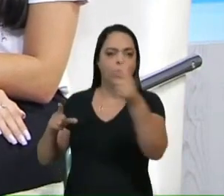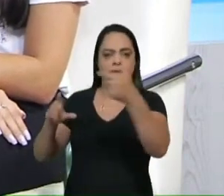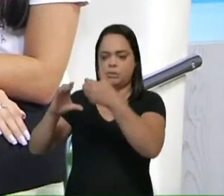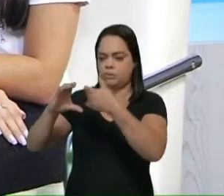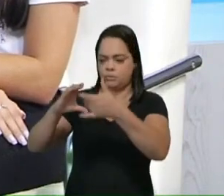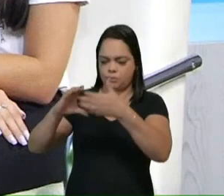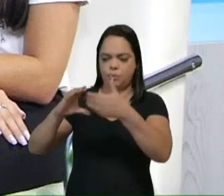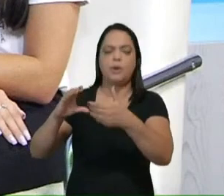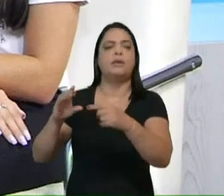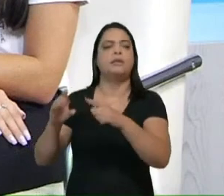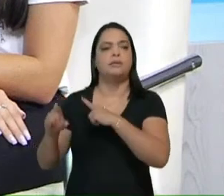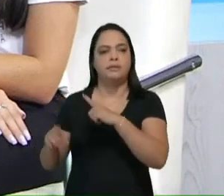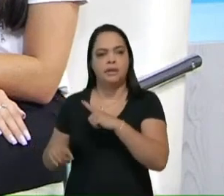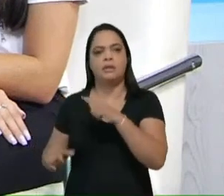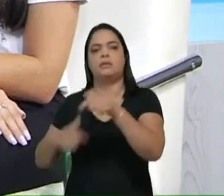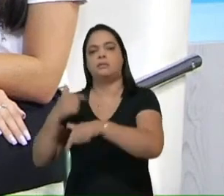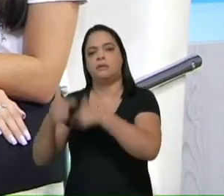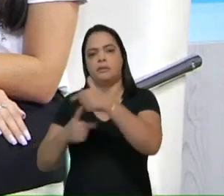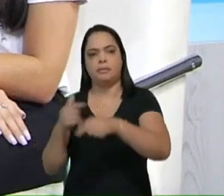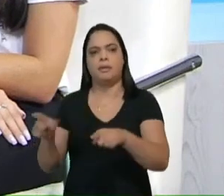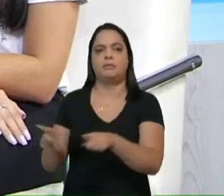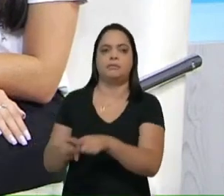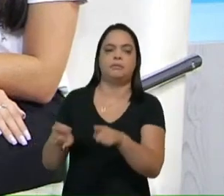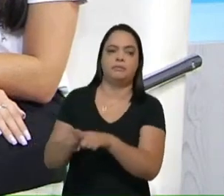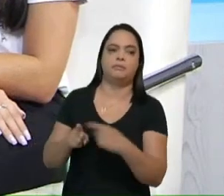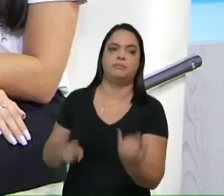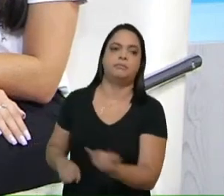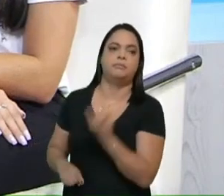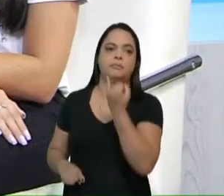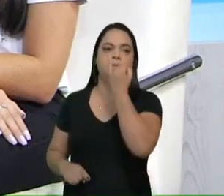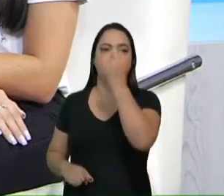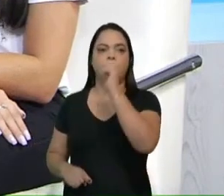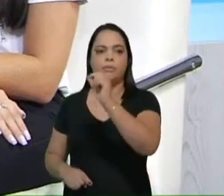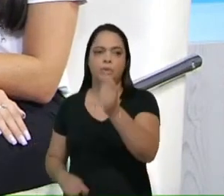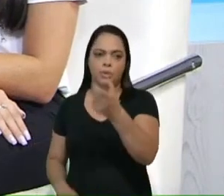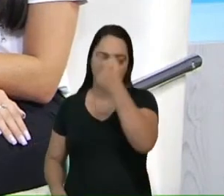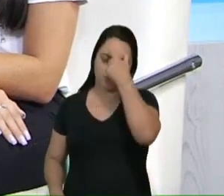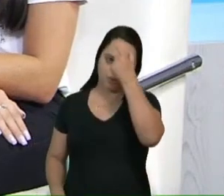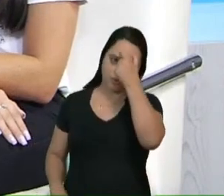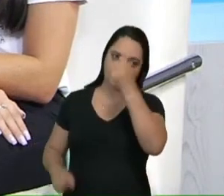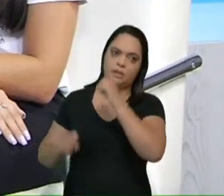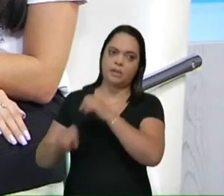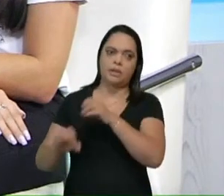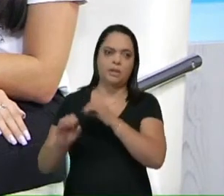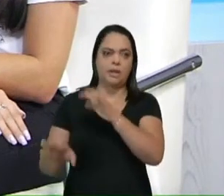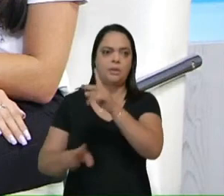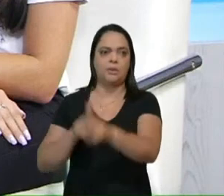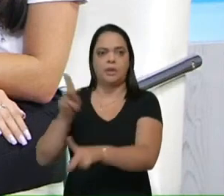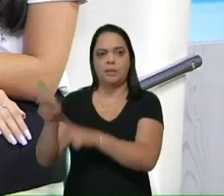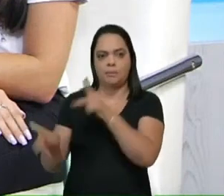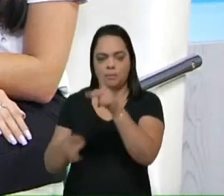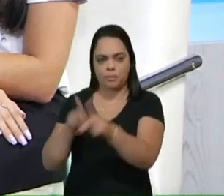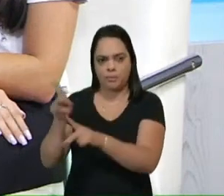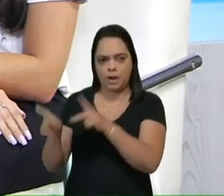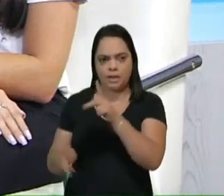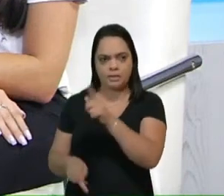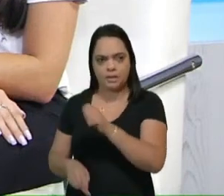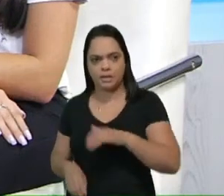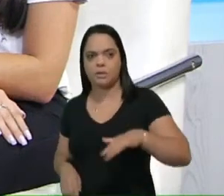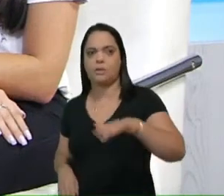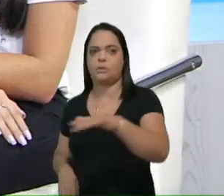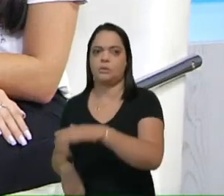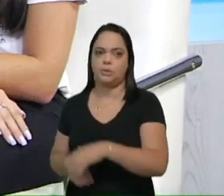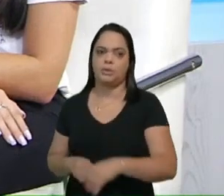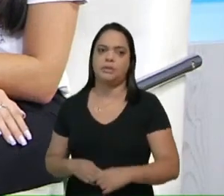doenças raras e temos um trabalho eh importante de conscientização de educação da população da sociedade geral eh